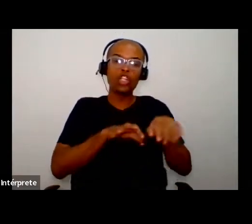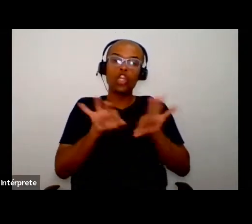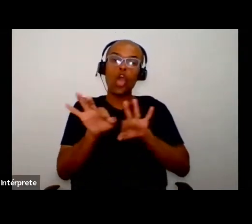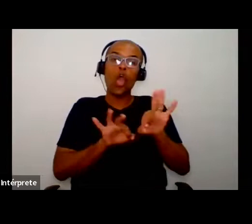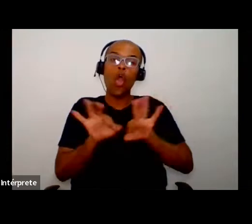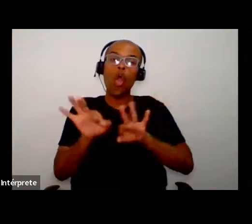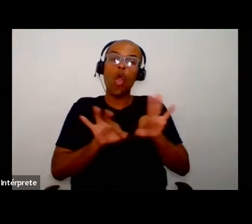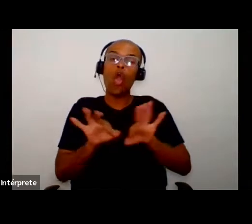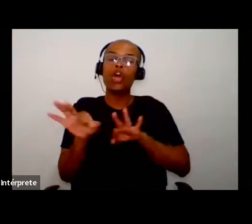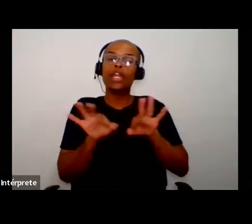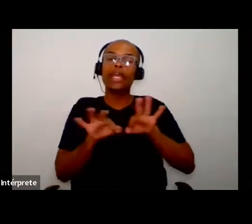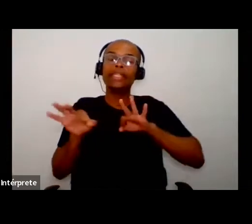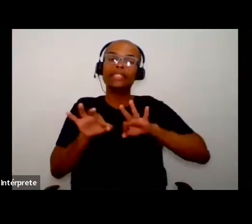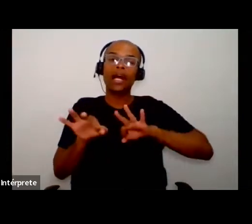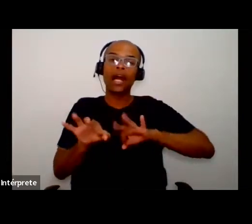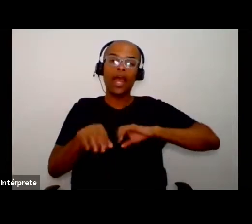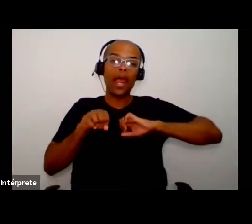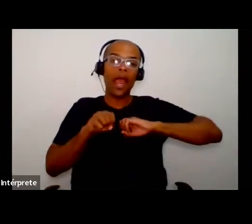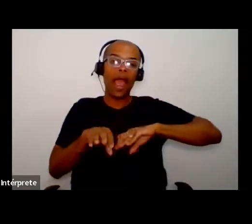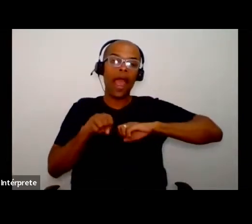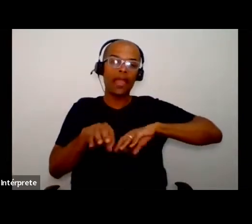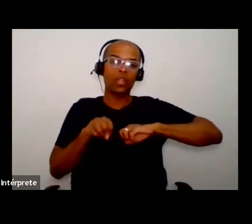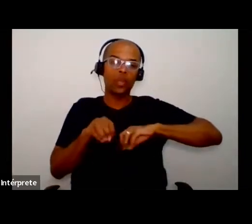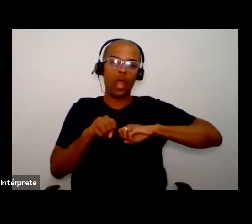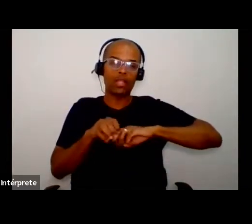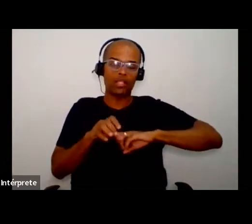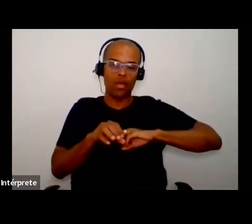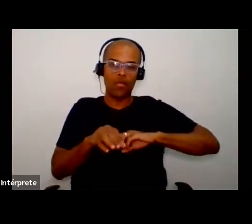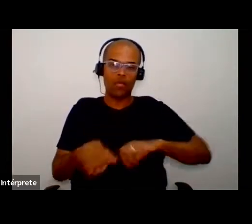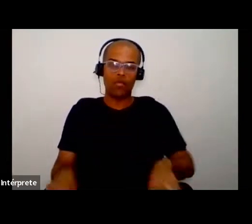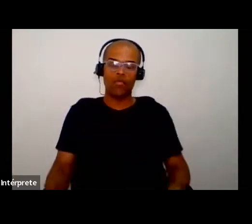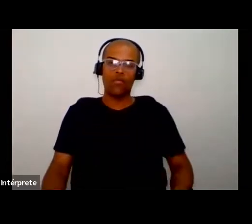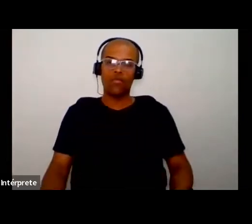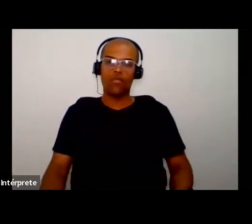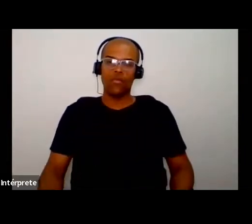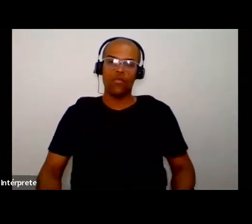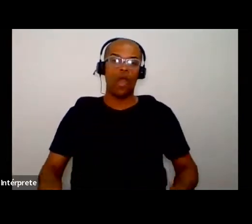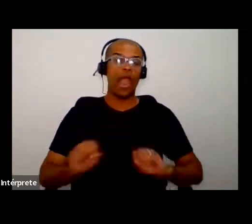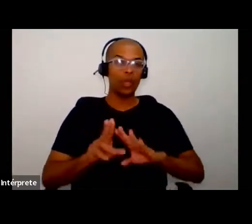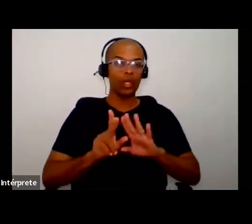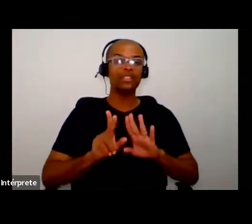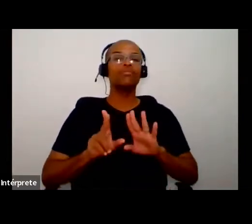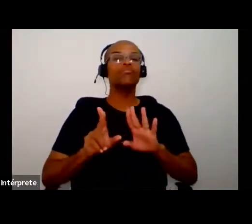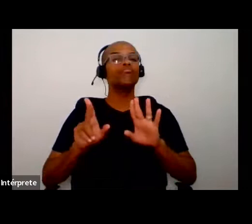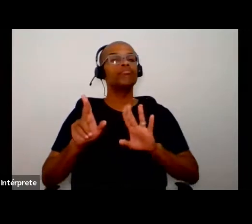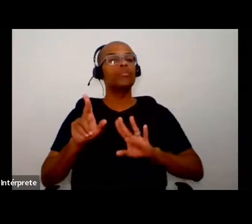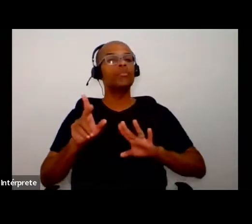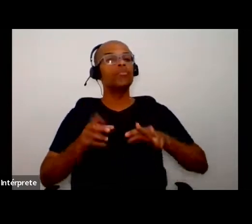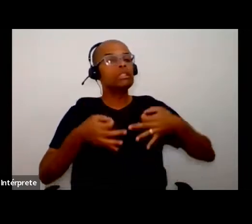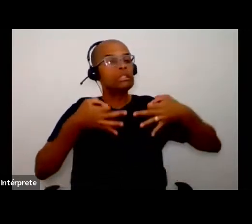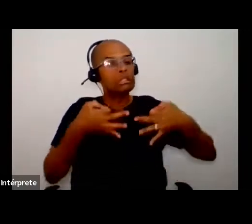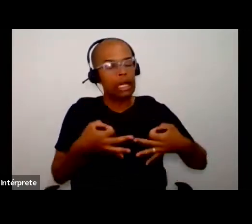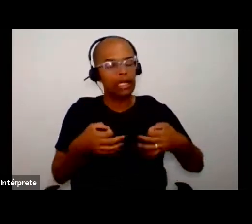de uma educação que seja política, né? Porque um professor como disse